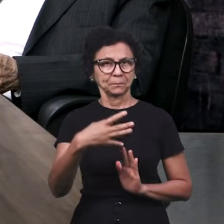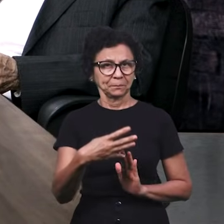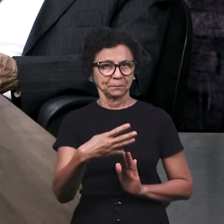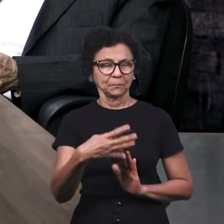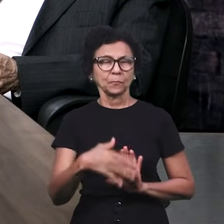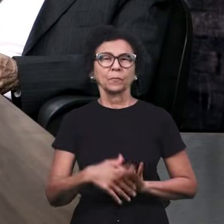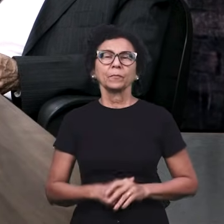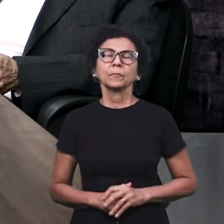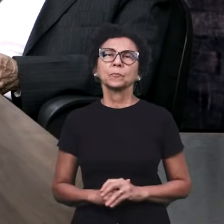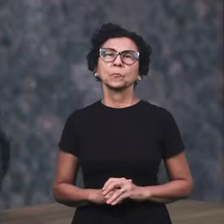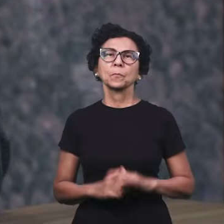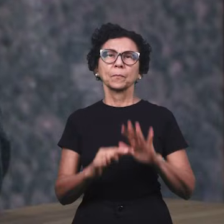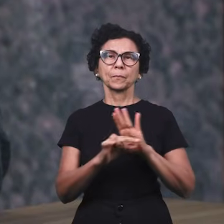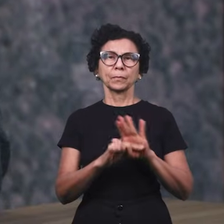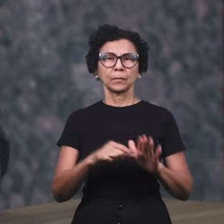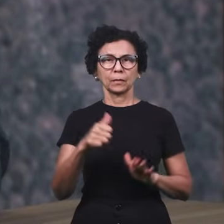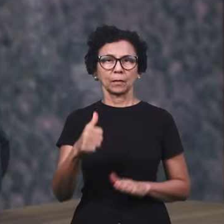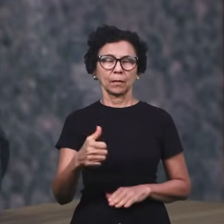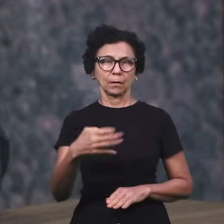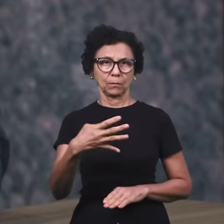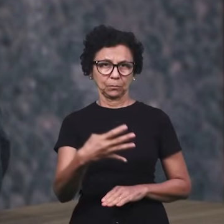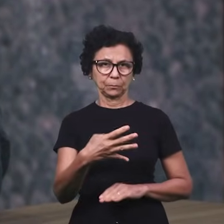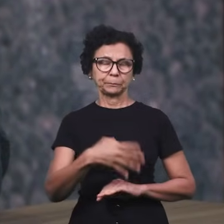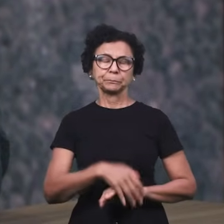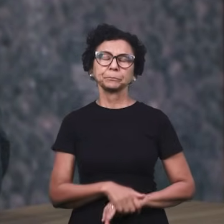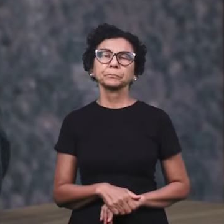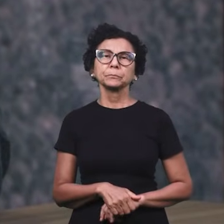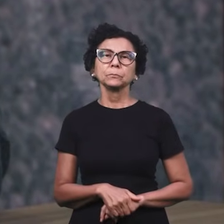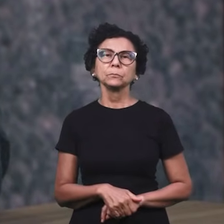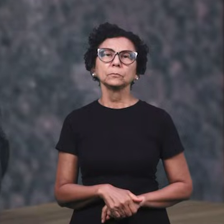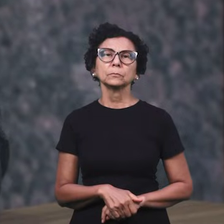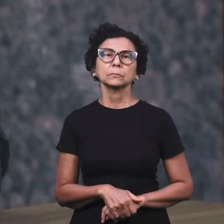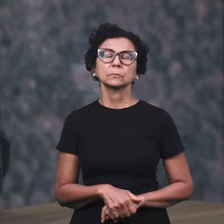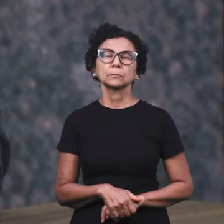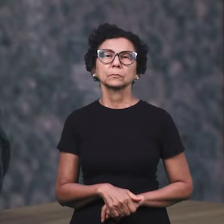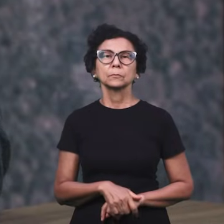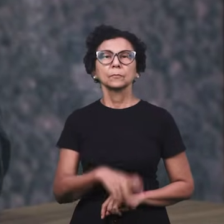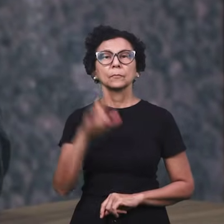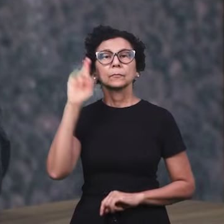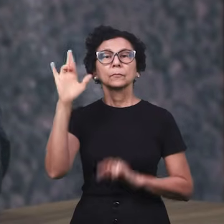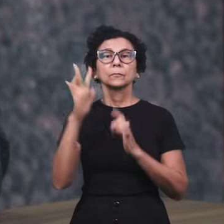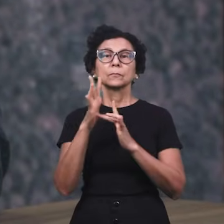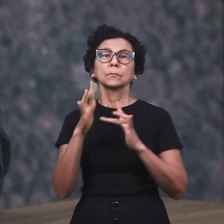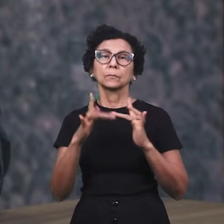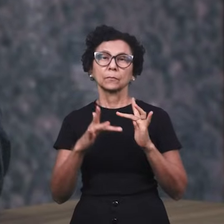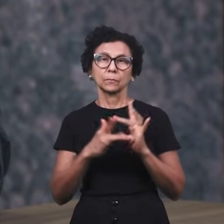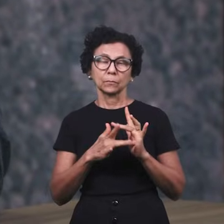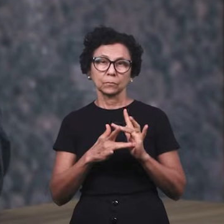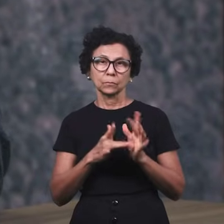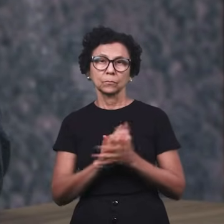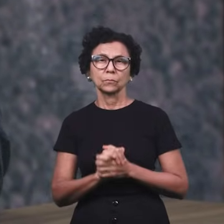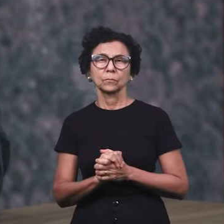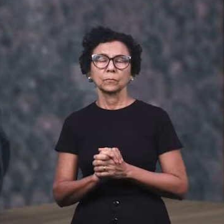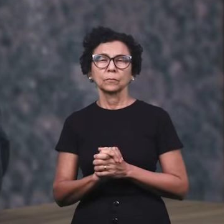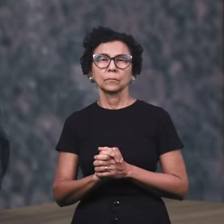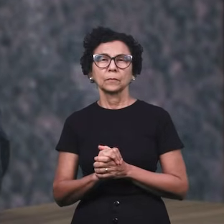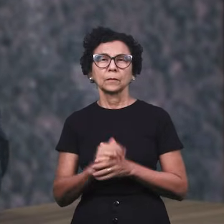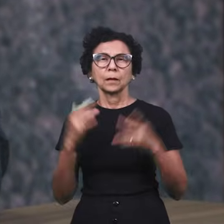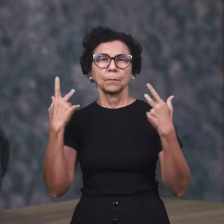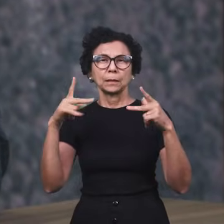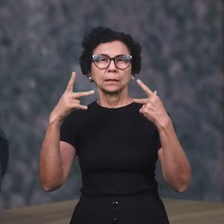capítulo 24, versículo 14, Mateus 24, 14, o Senhor Jesus, no sermão